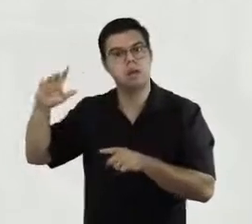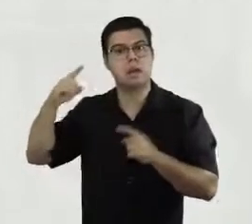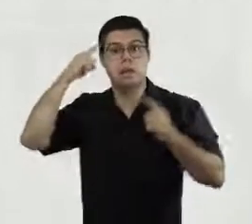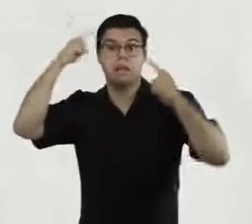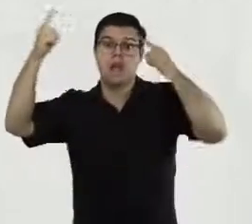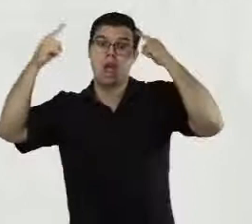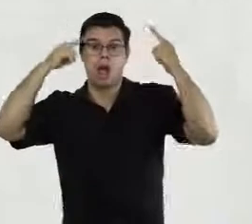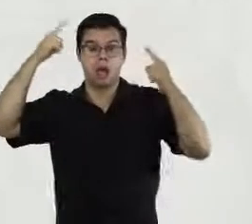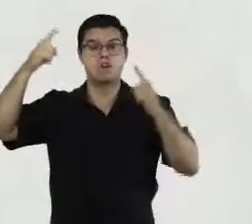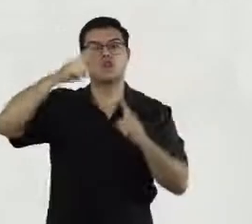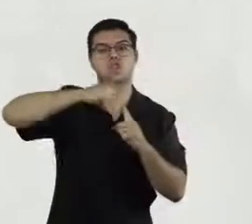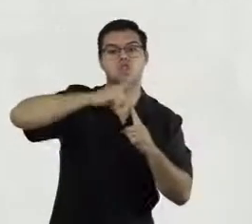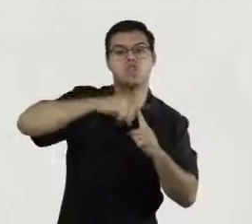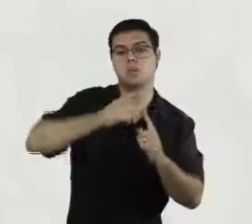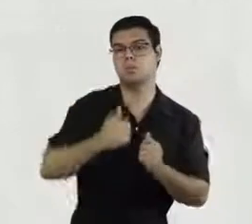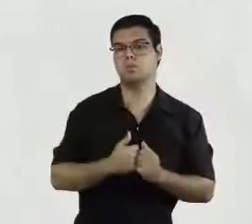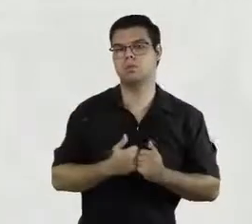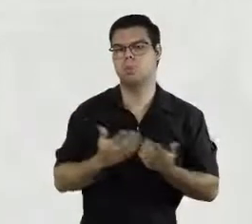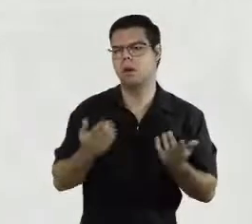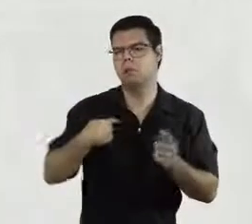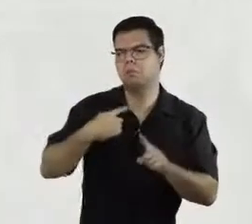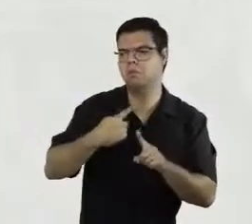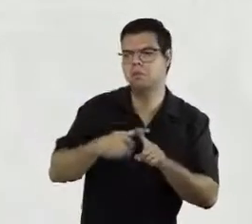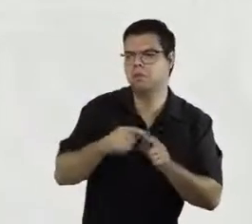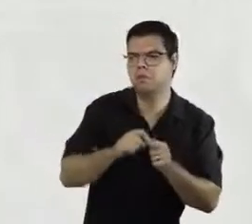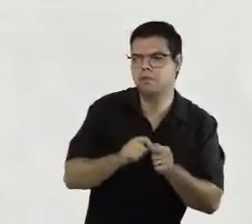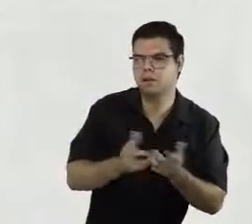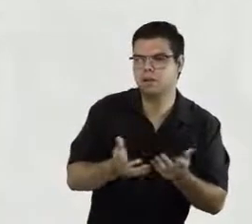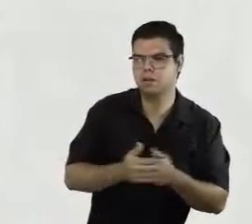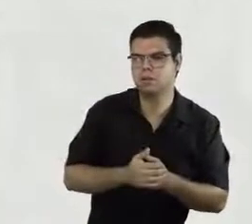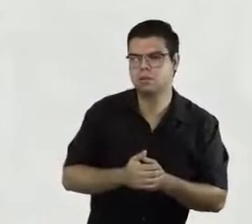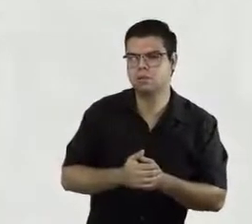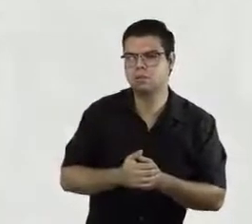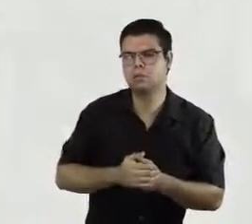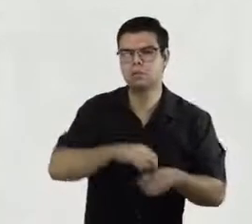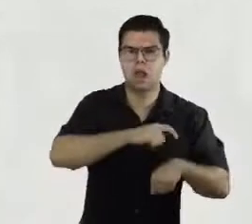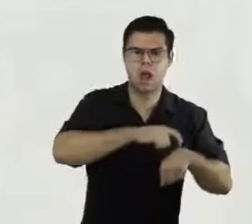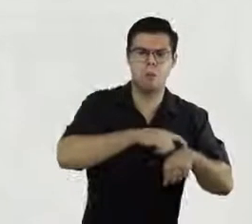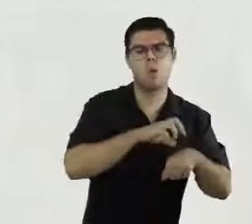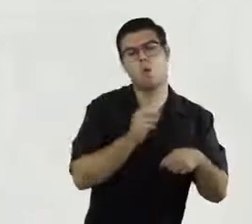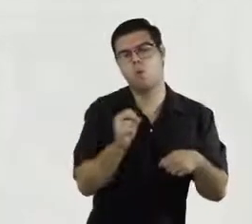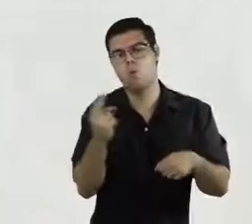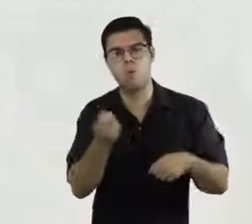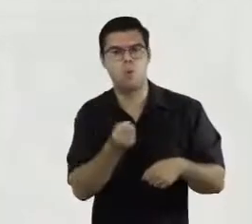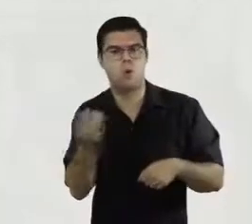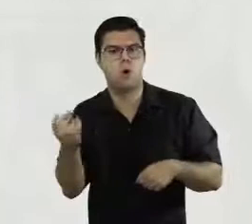e funções? E o porquê eu faria? Para quem e com qual quantidade?